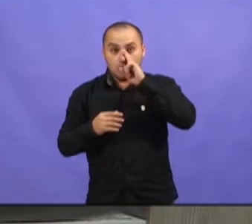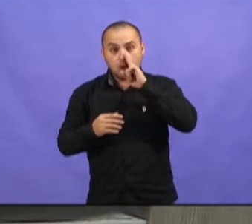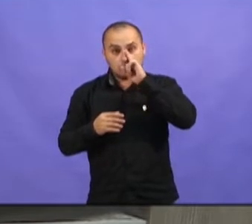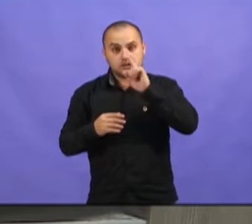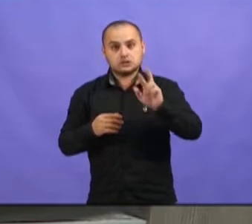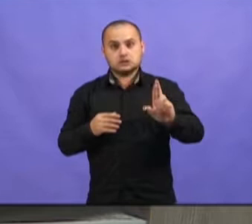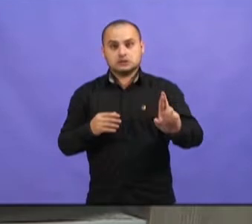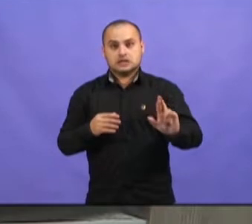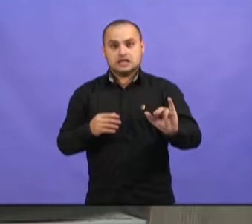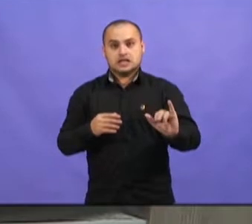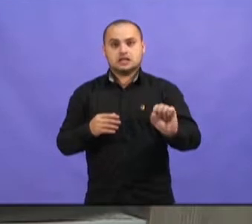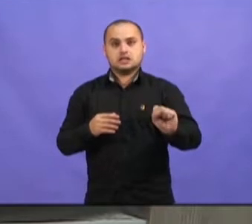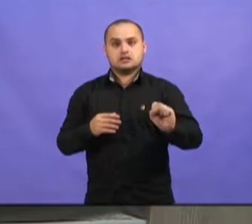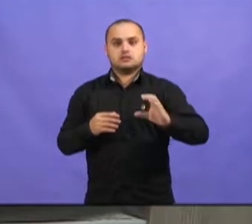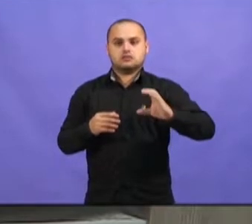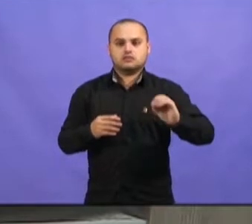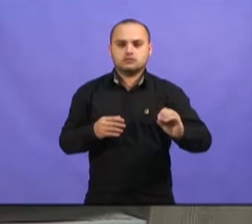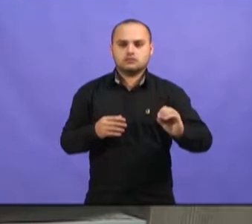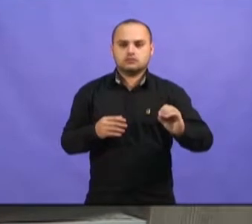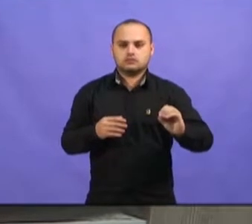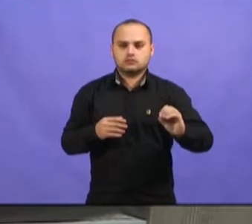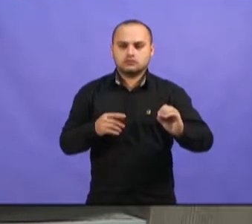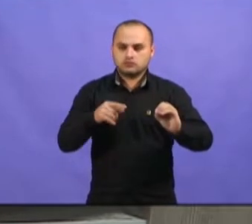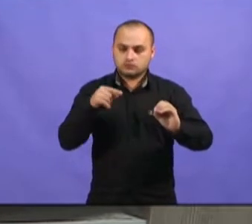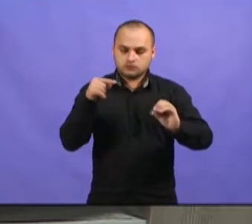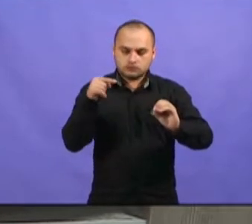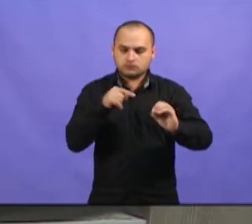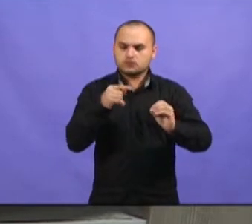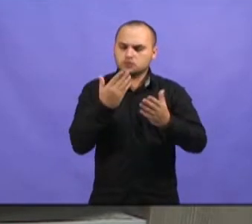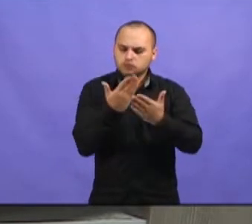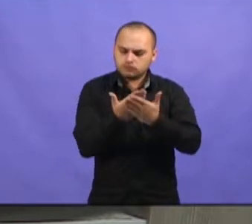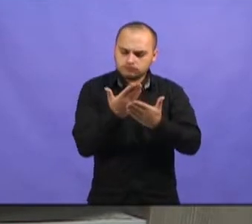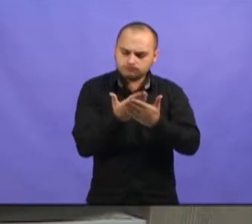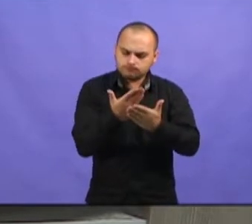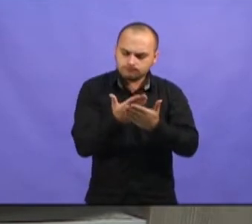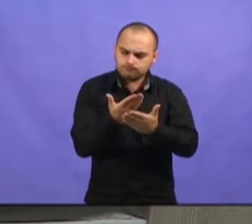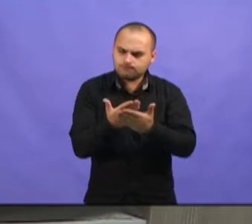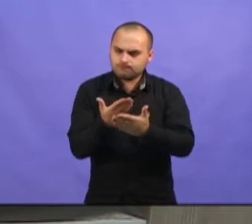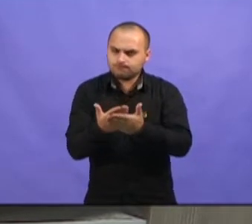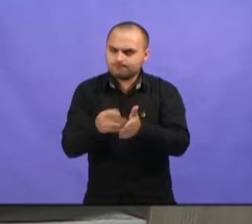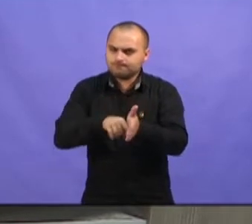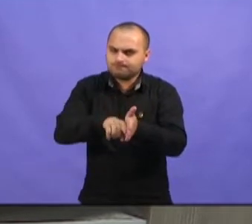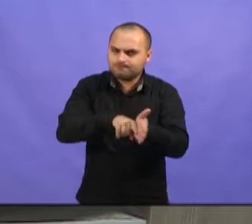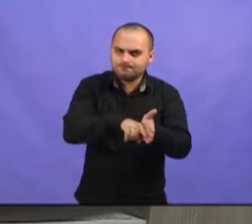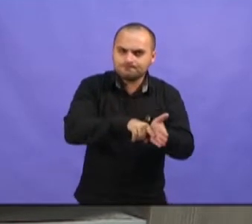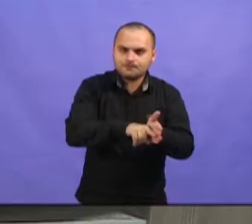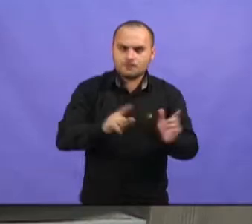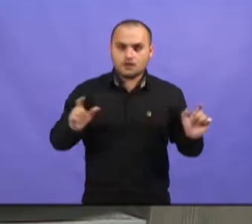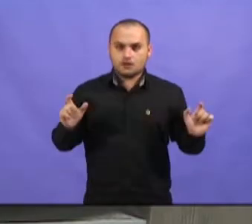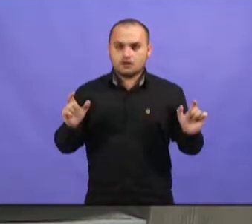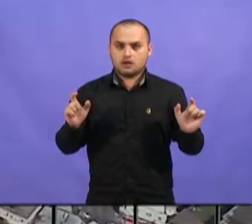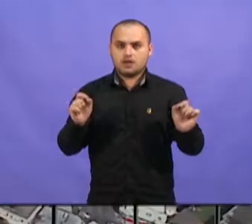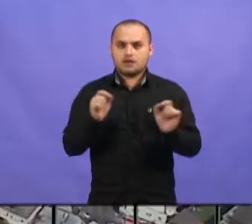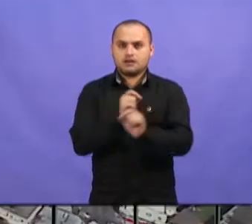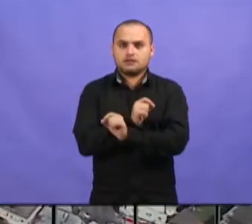com o aumento do estudo dos cânceres, né, a gente tem sabido que existe a necessidade